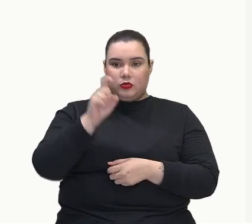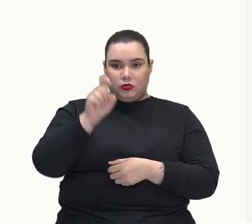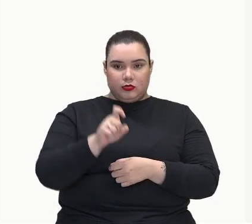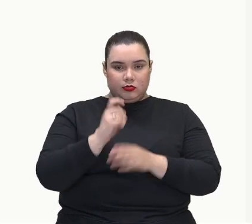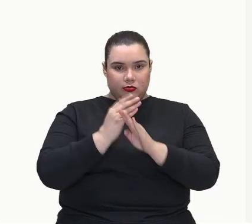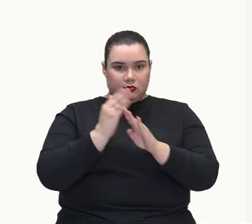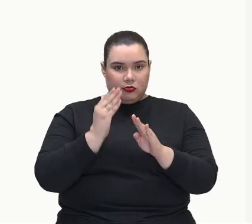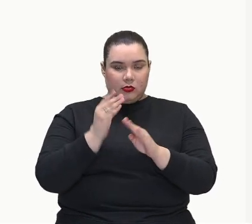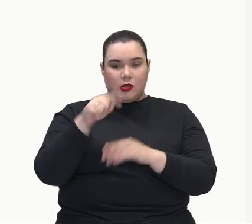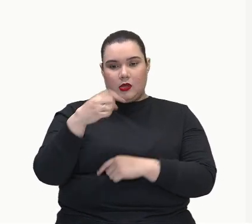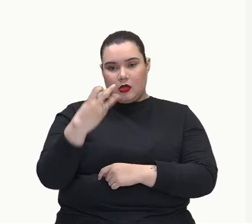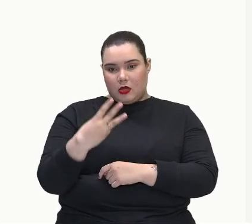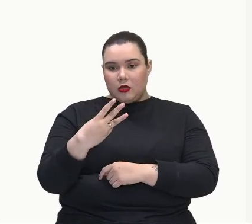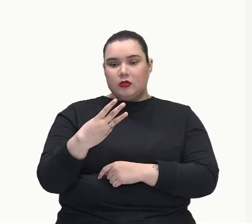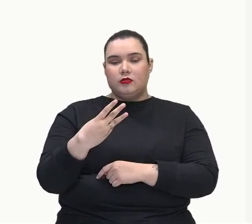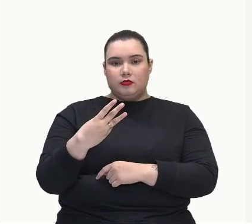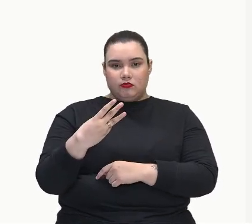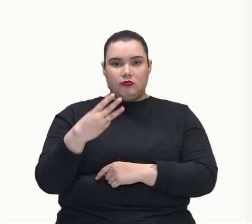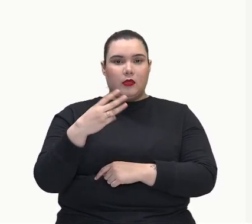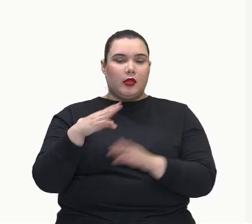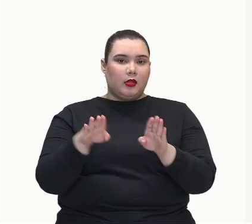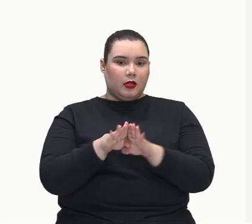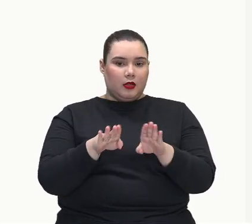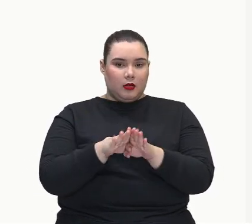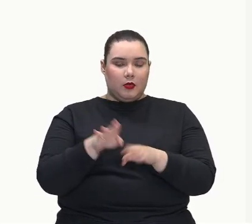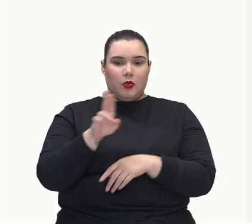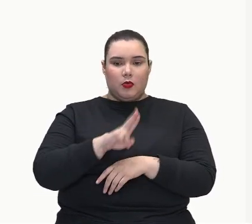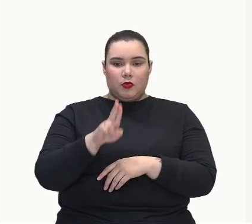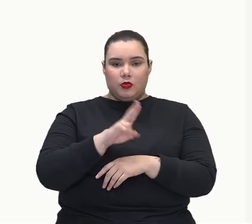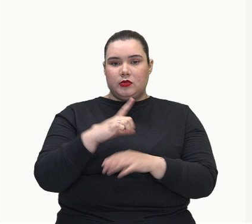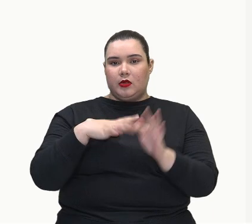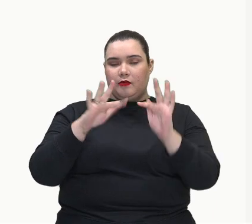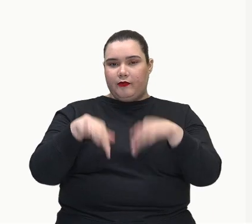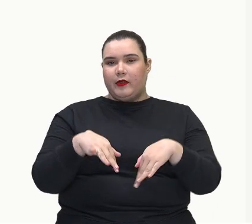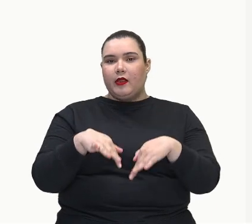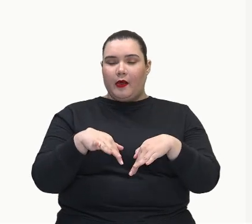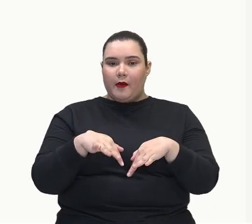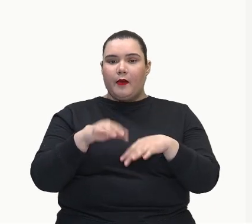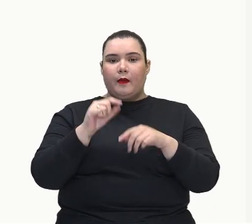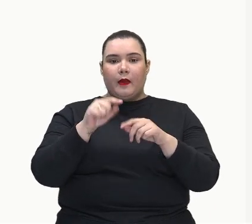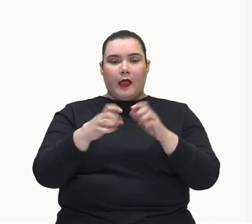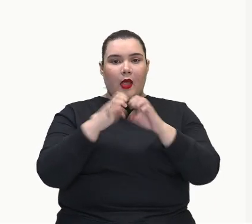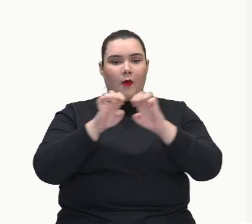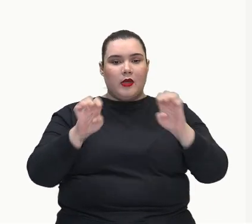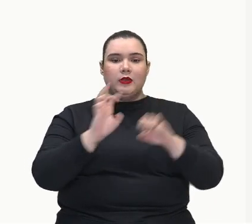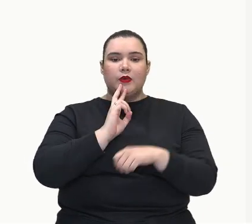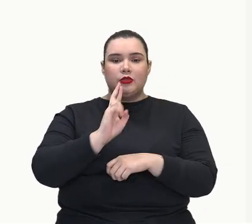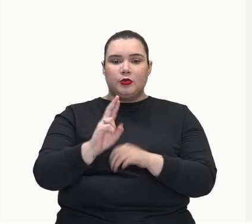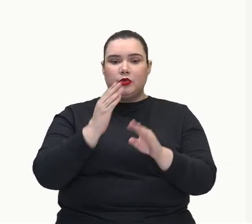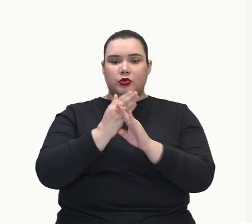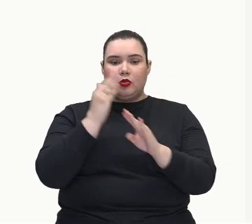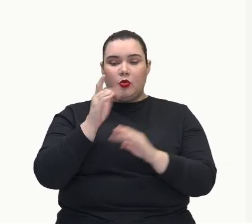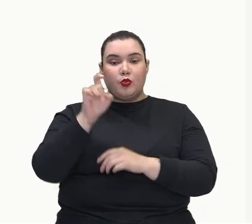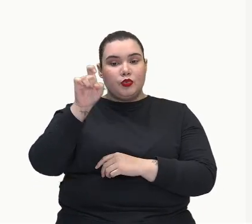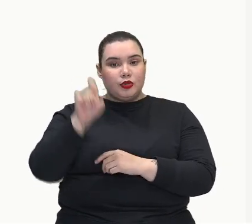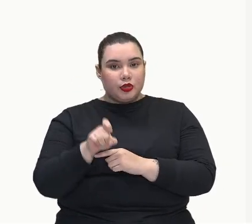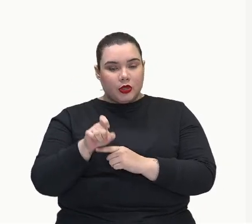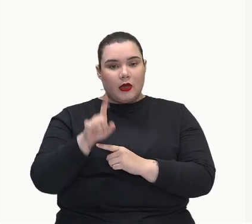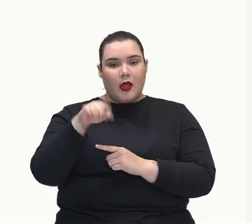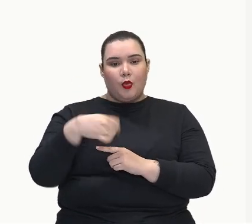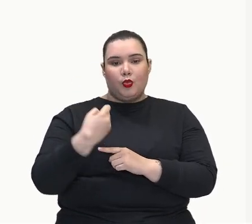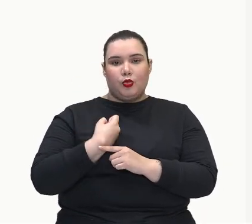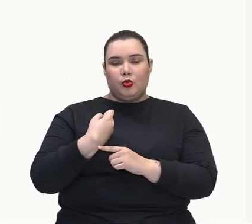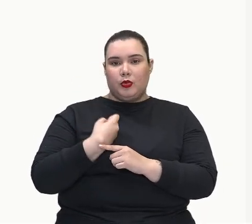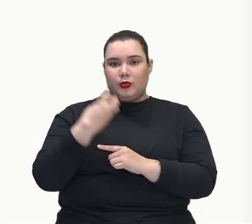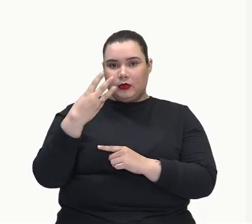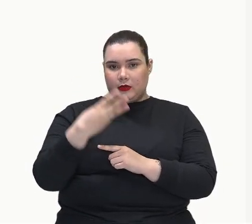que é igual a 3, que também é onde encerra a nossa questão, o que a gente precisava calcular,